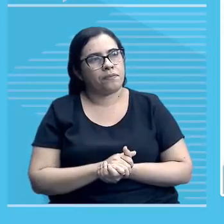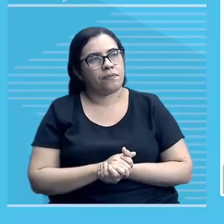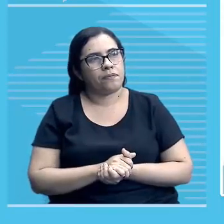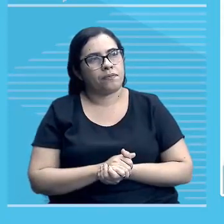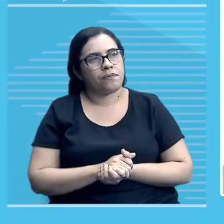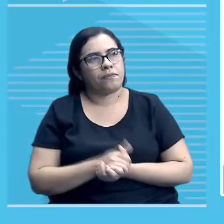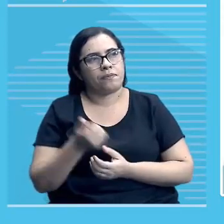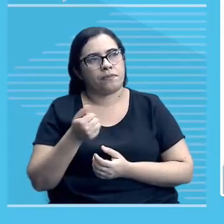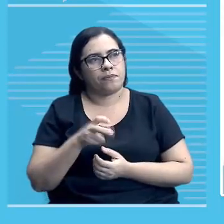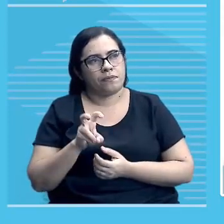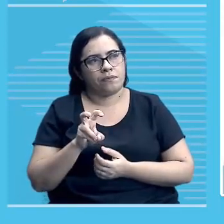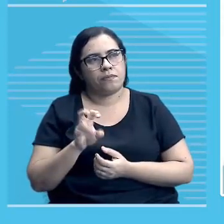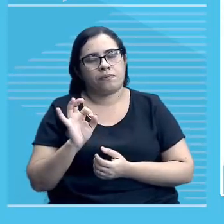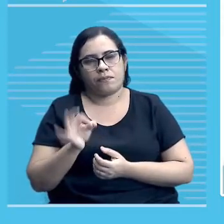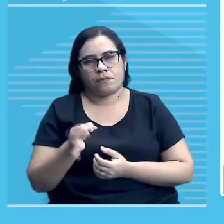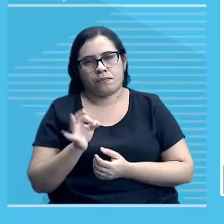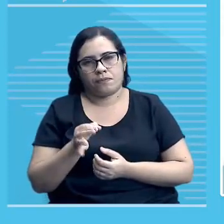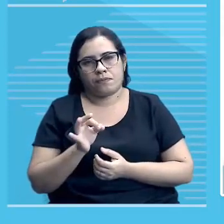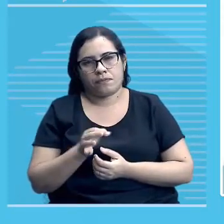15.